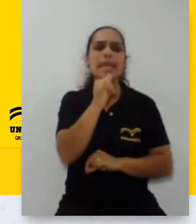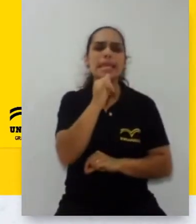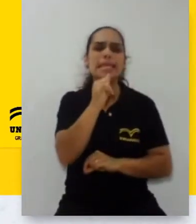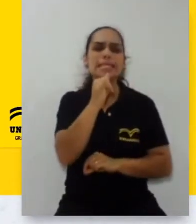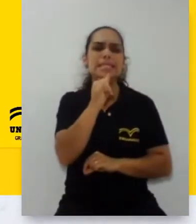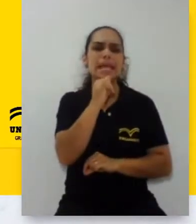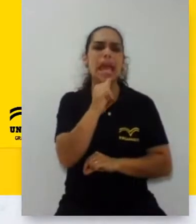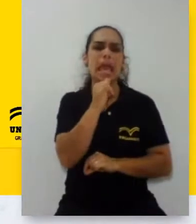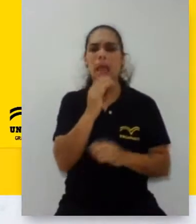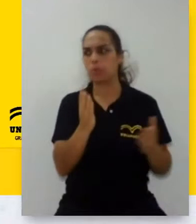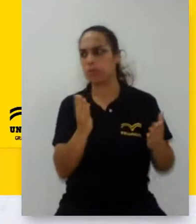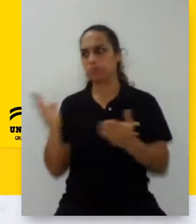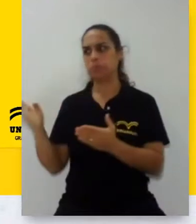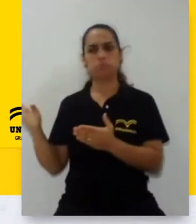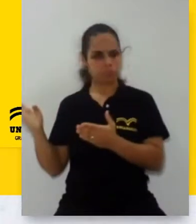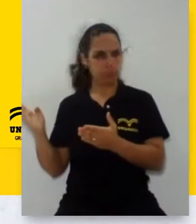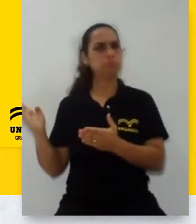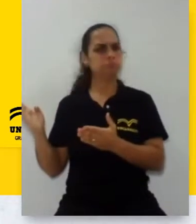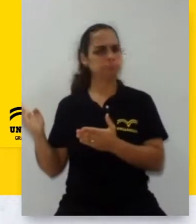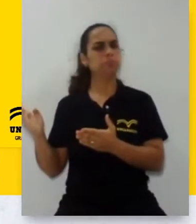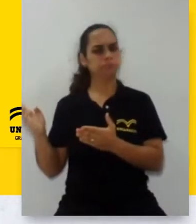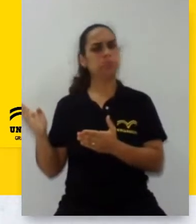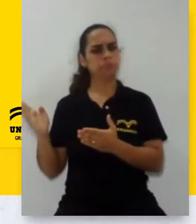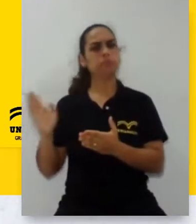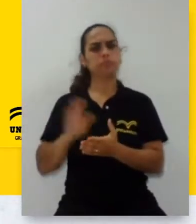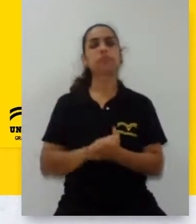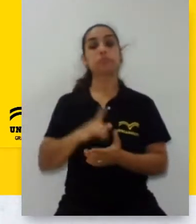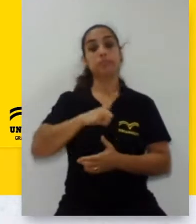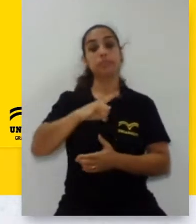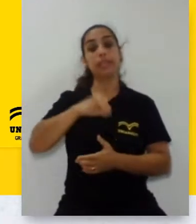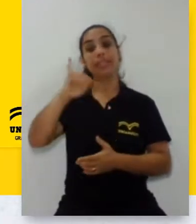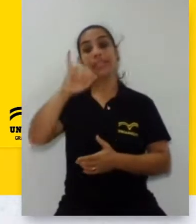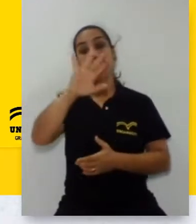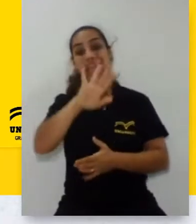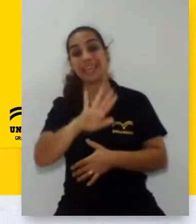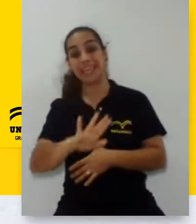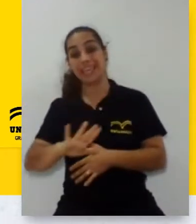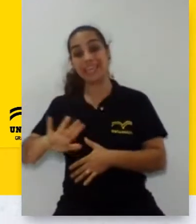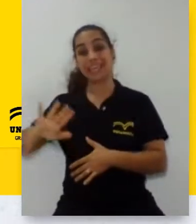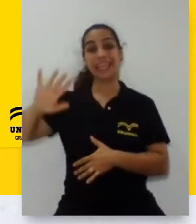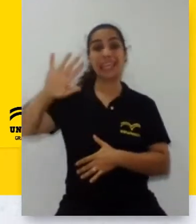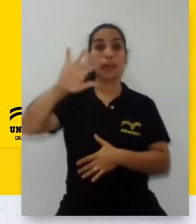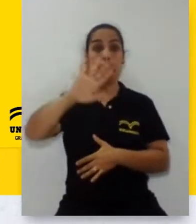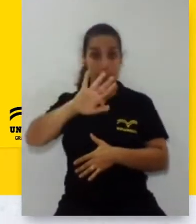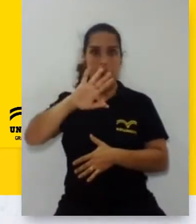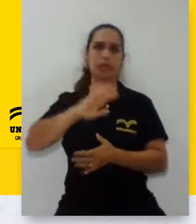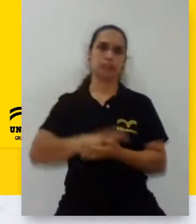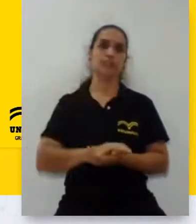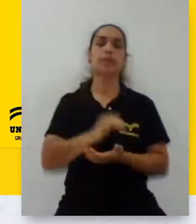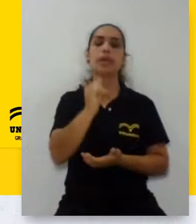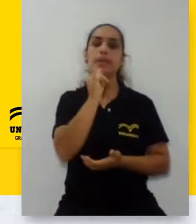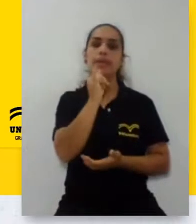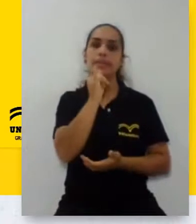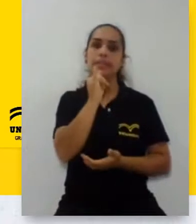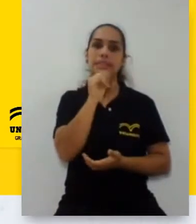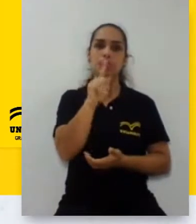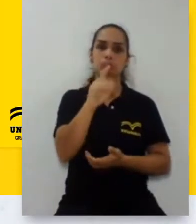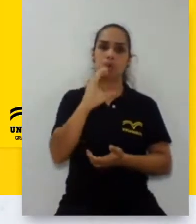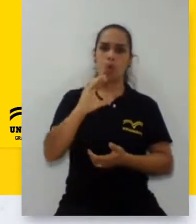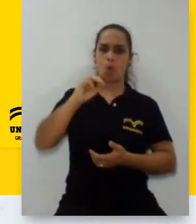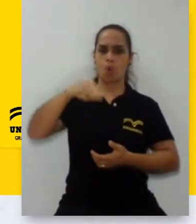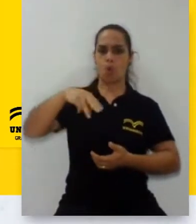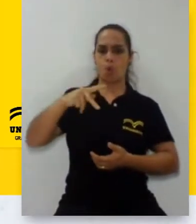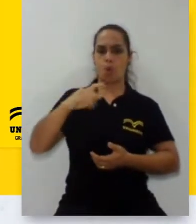falando isso? Porque tem a imagem da percepção corporal. Quando eu falo de composição corporal, não é aquele padrão ditado pela sociedade ou por alguém,